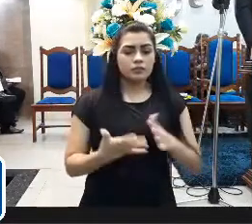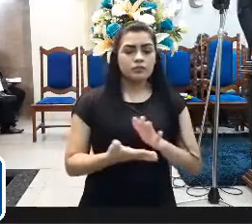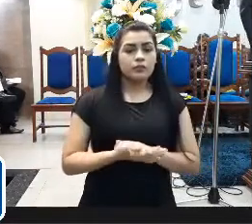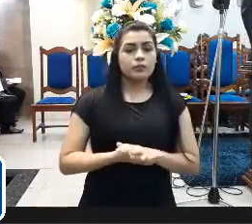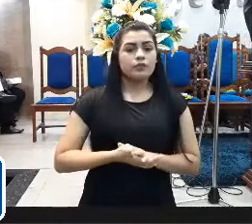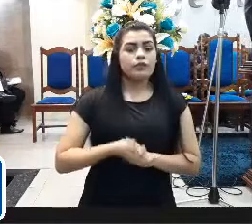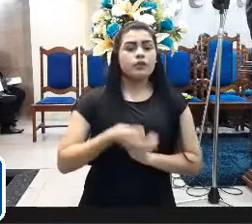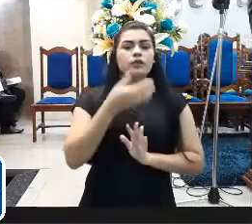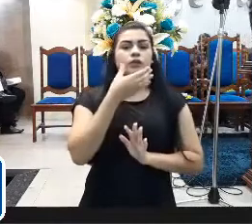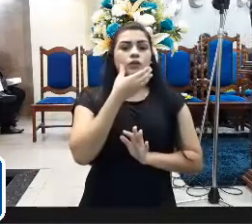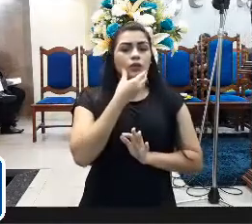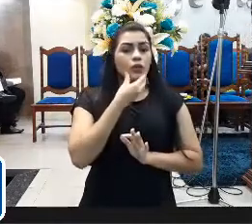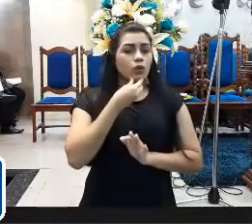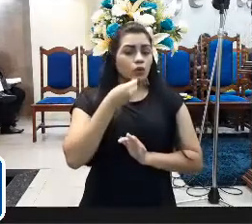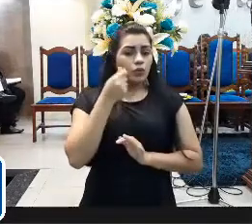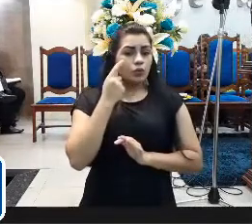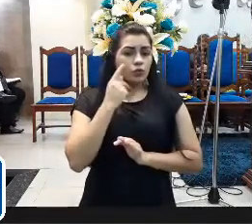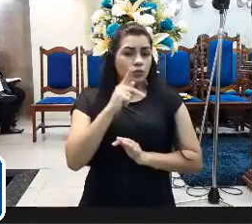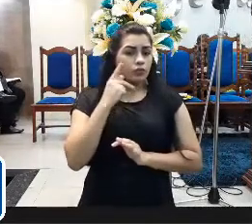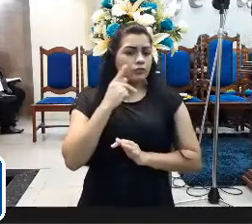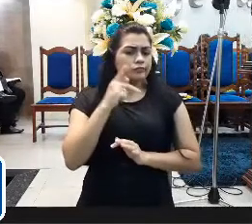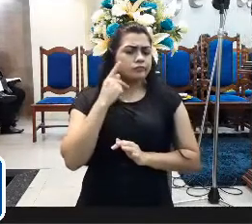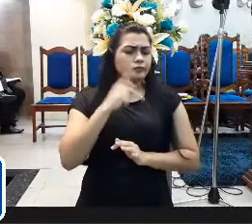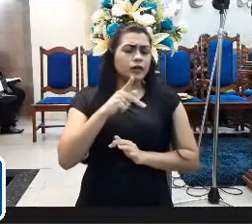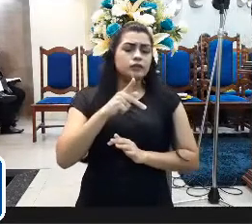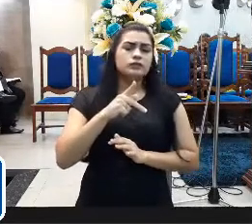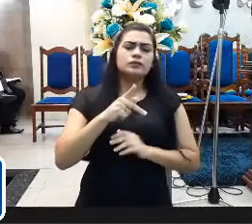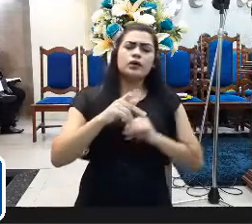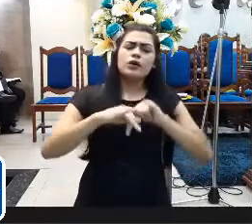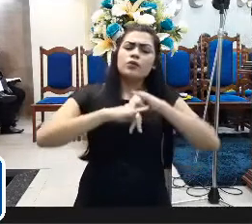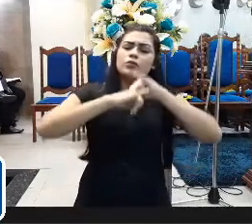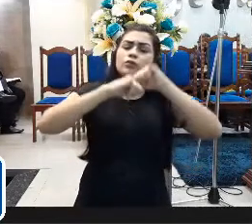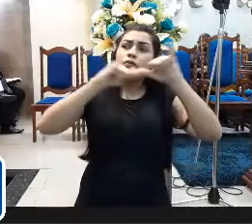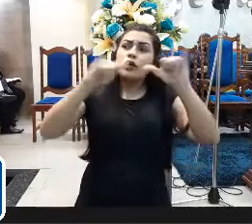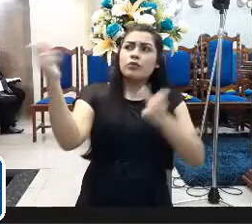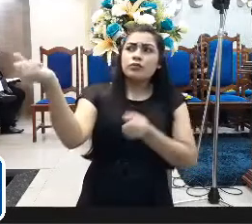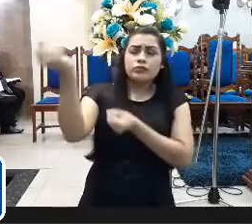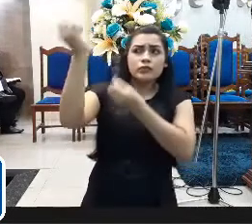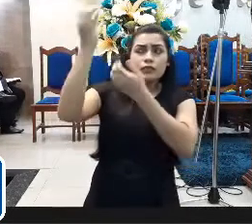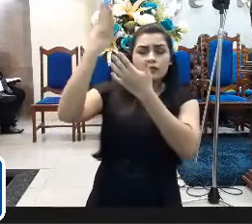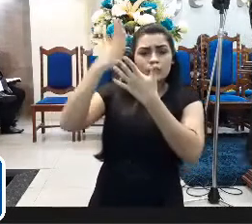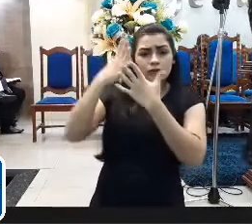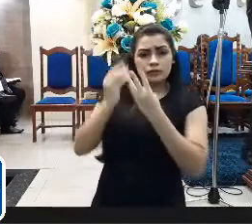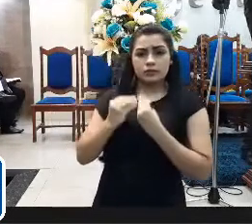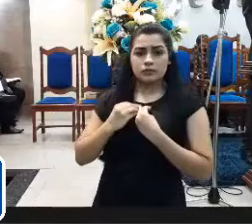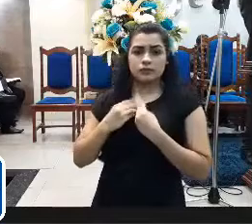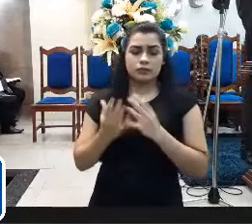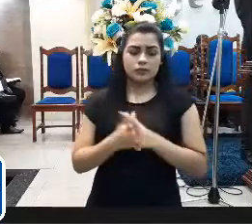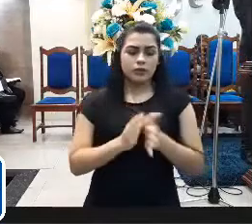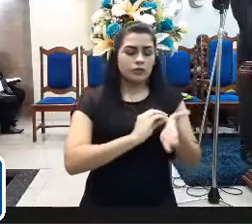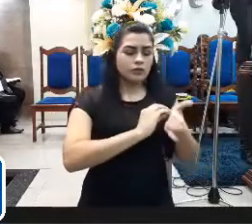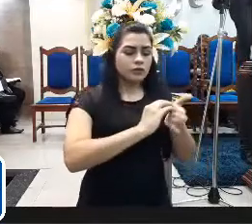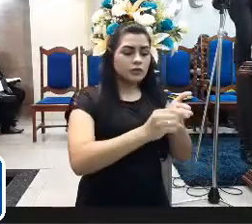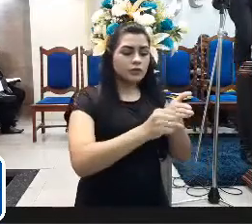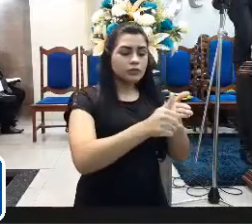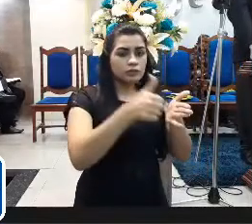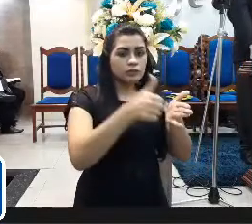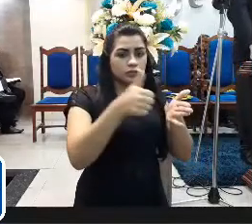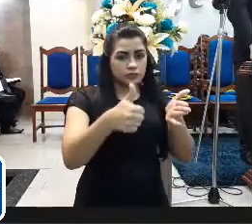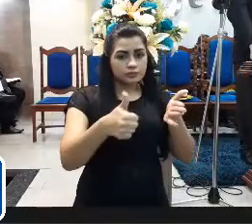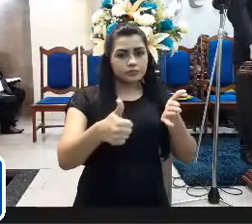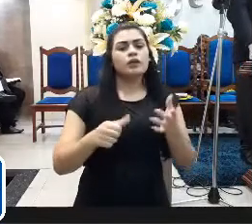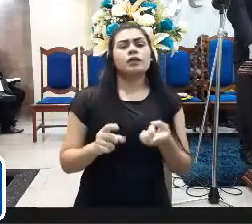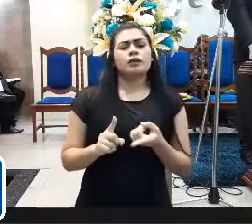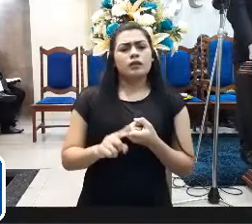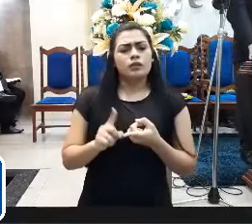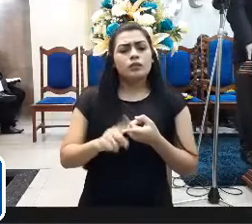que profetizaram da graça que vos foi dada. Não é? Versículo 11, além deles